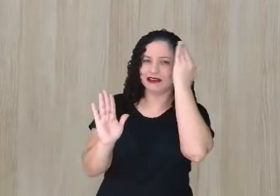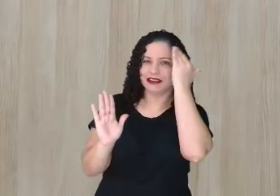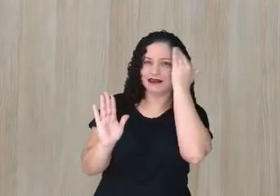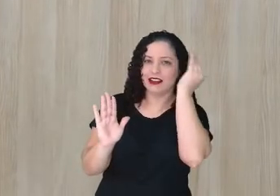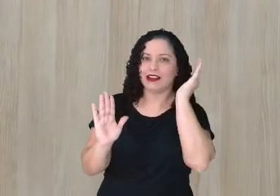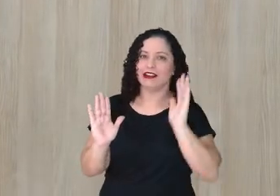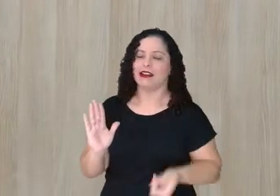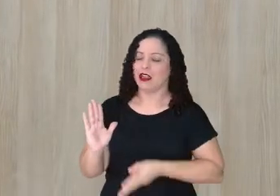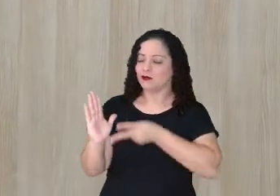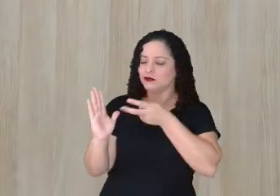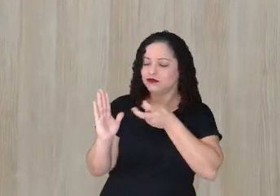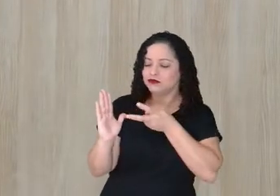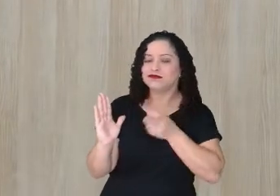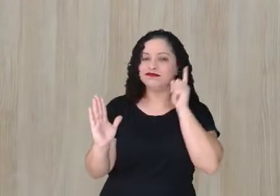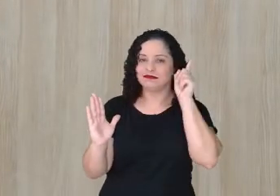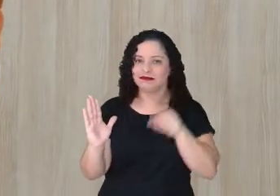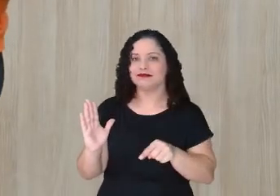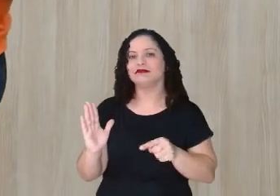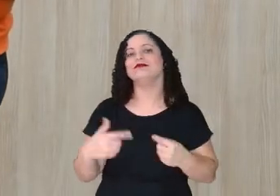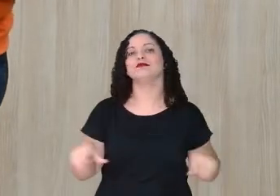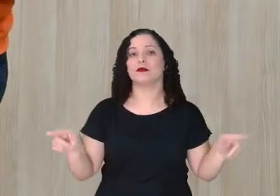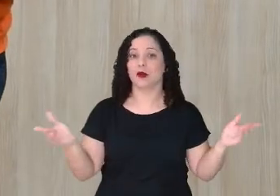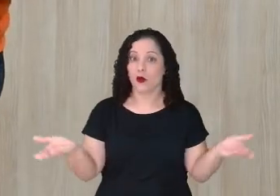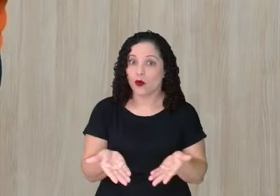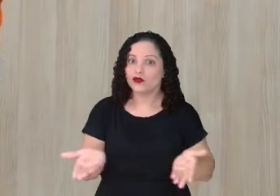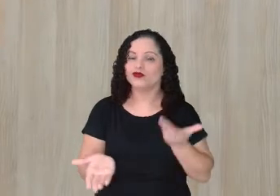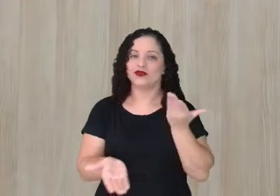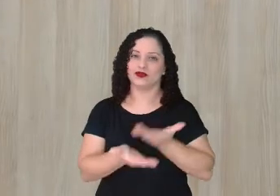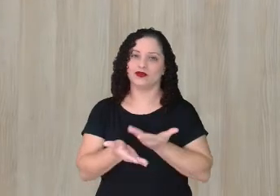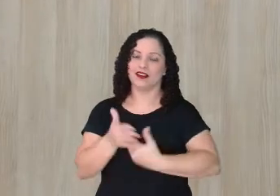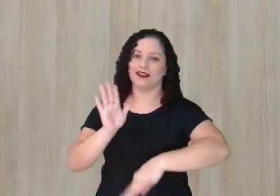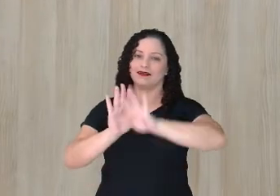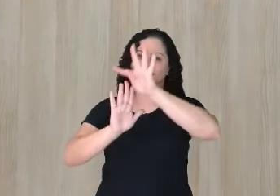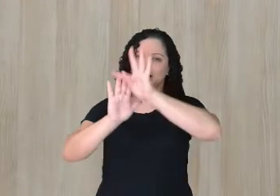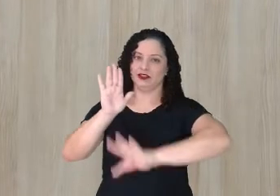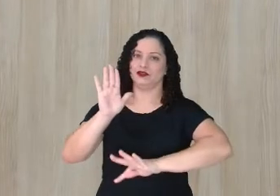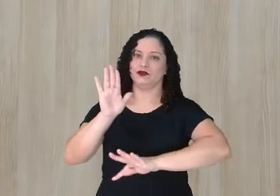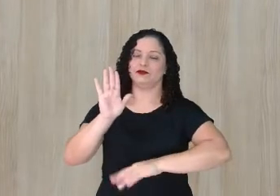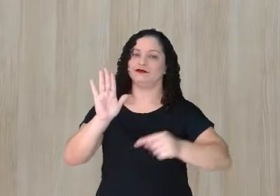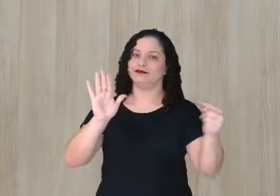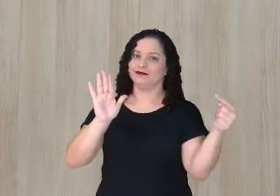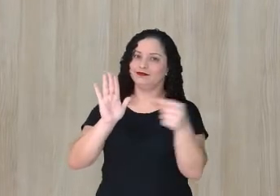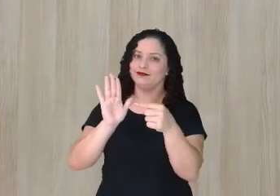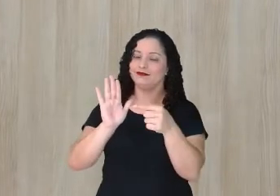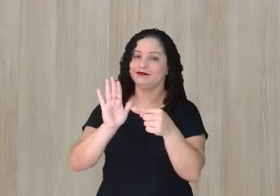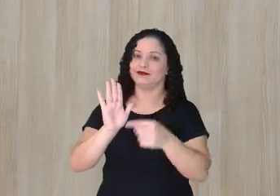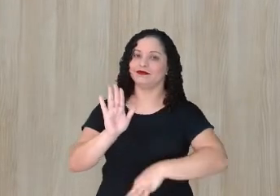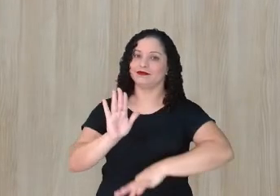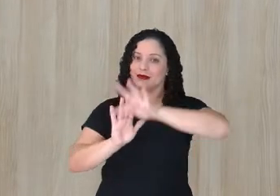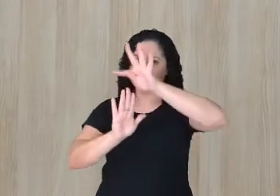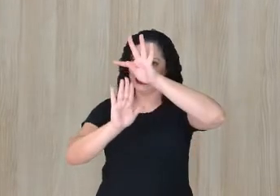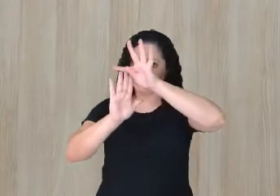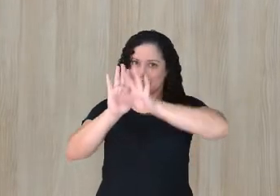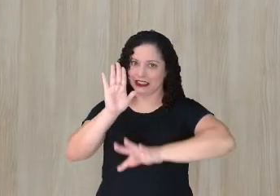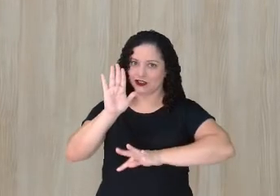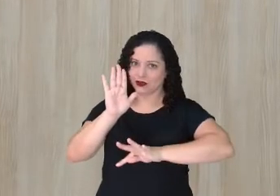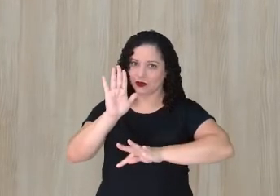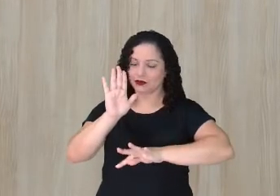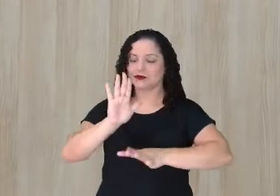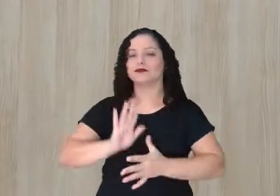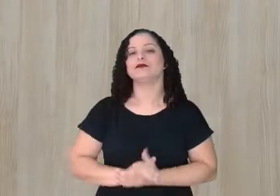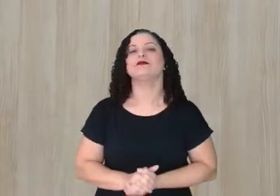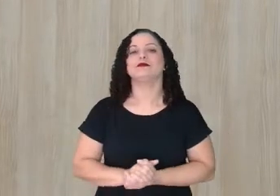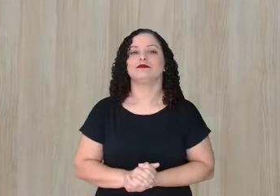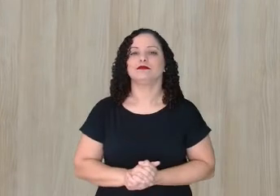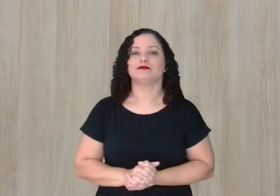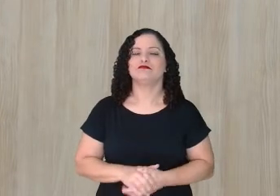texto hoje. Então vamos aprender sobre texto. O texto, eu já falei para vocês, não gosto de dizer, pode